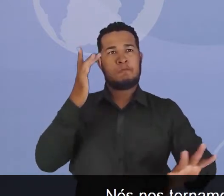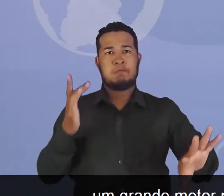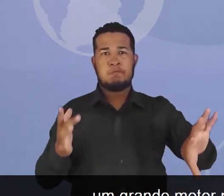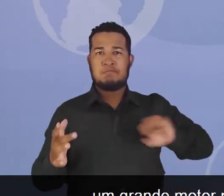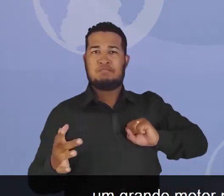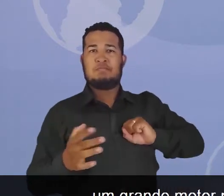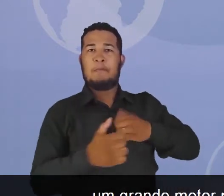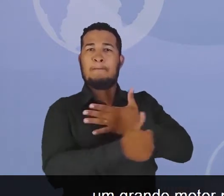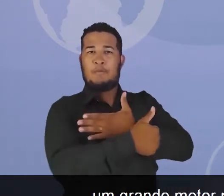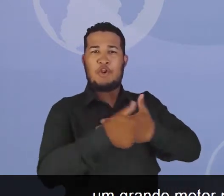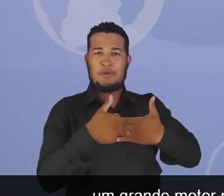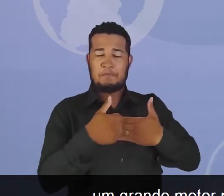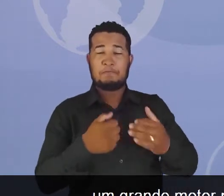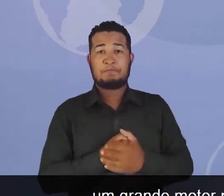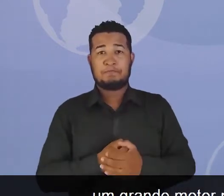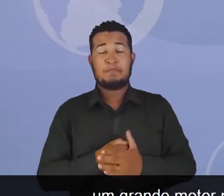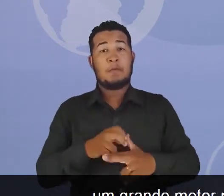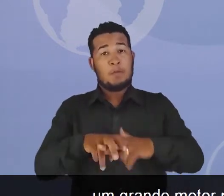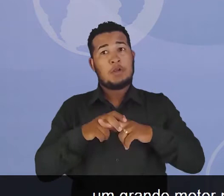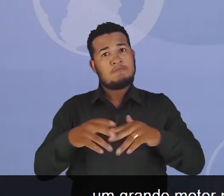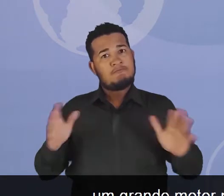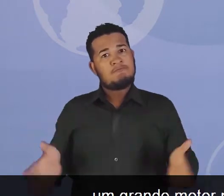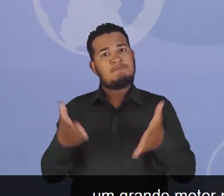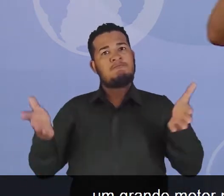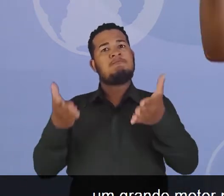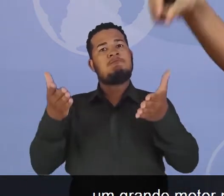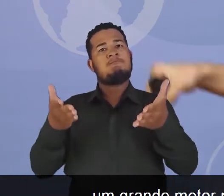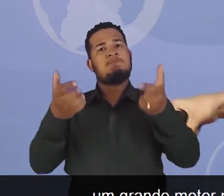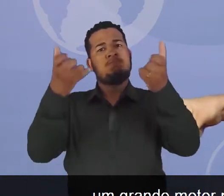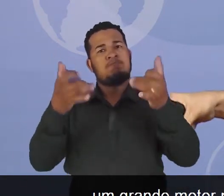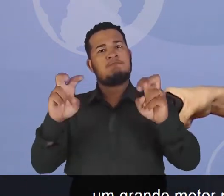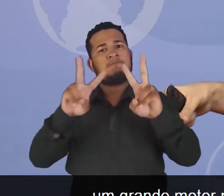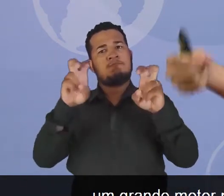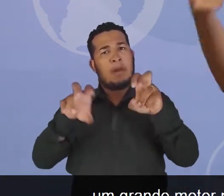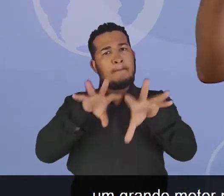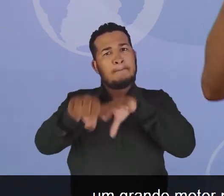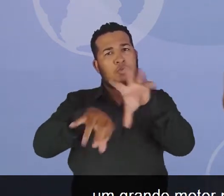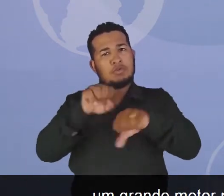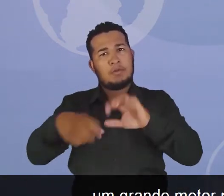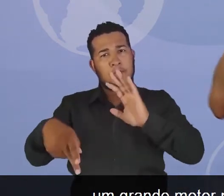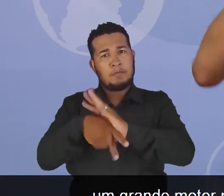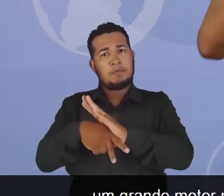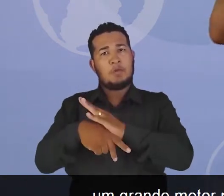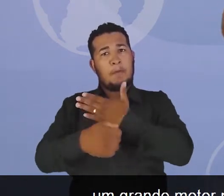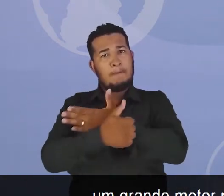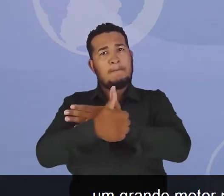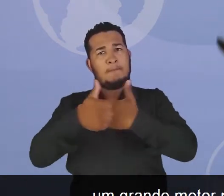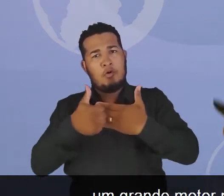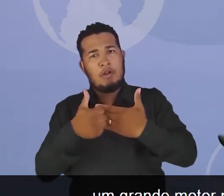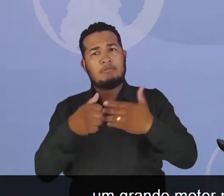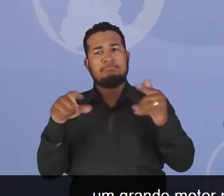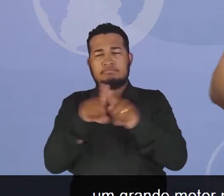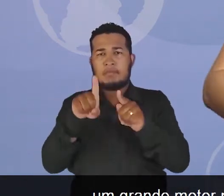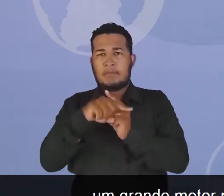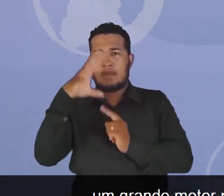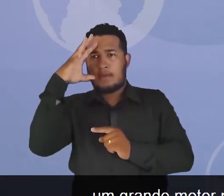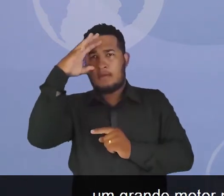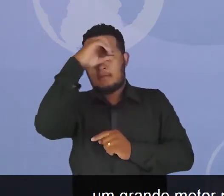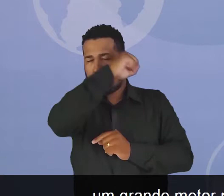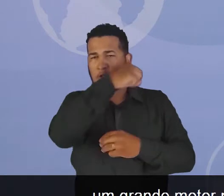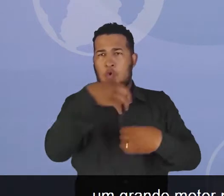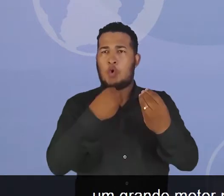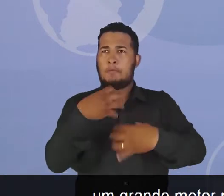galera, um grande motor para essa busca pela moral, para esse aprendizado